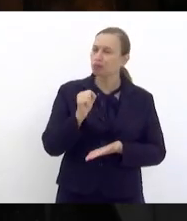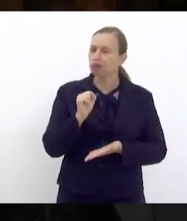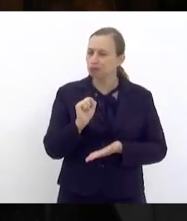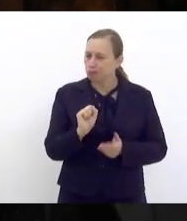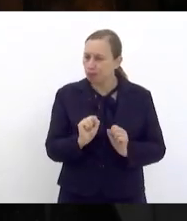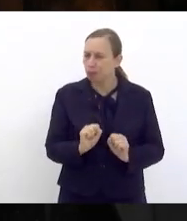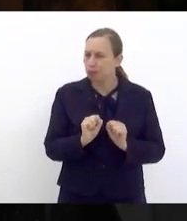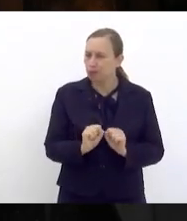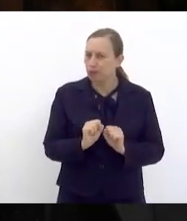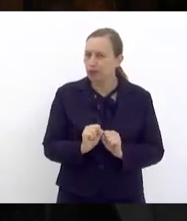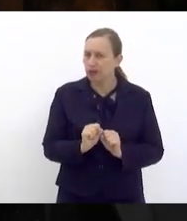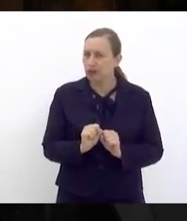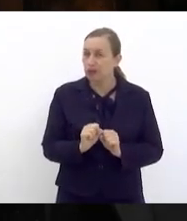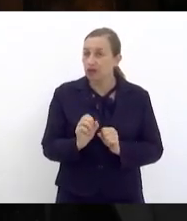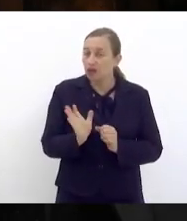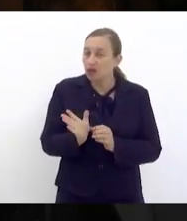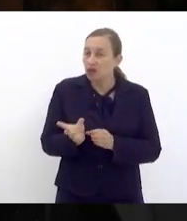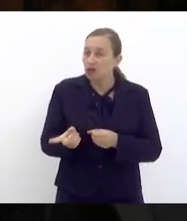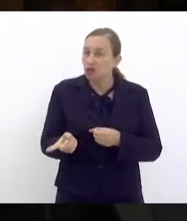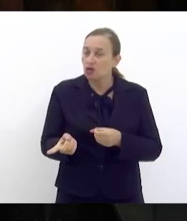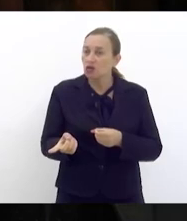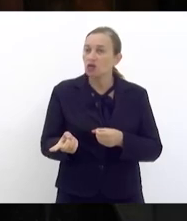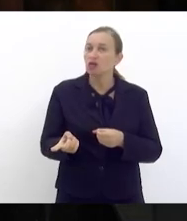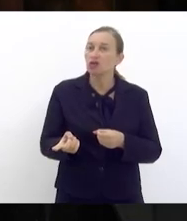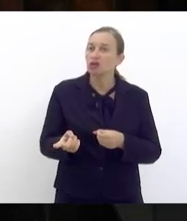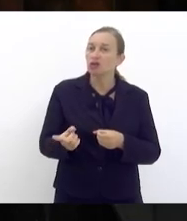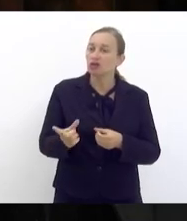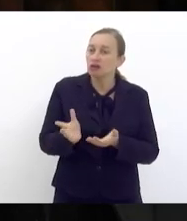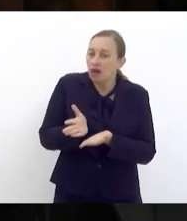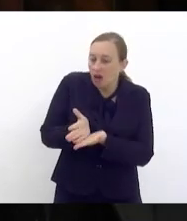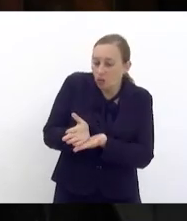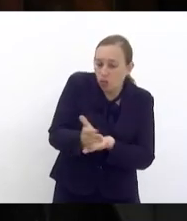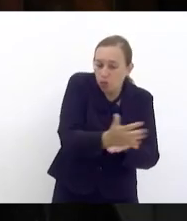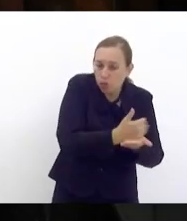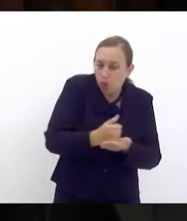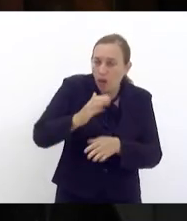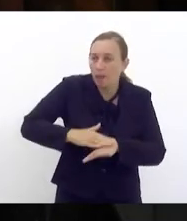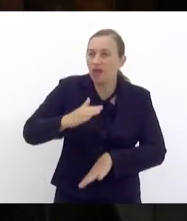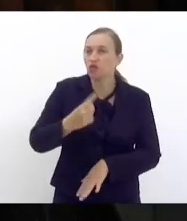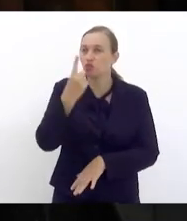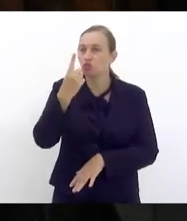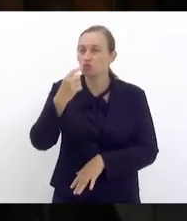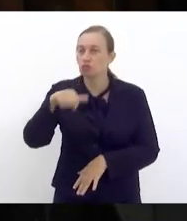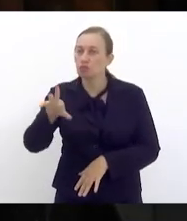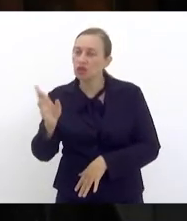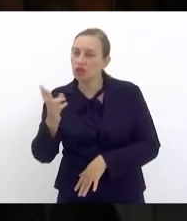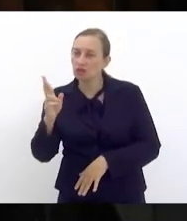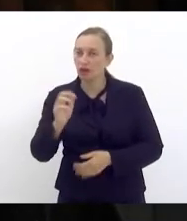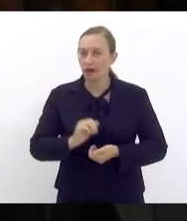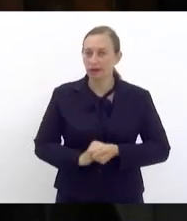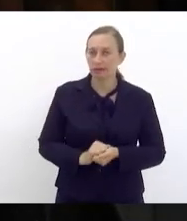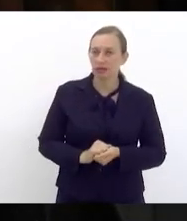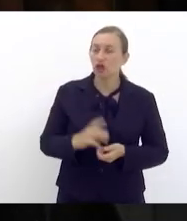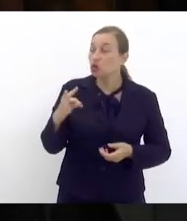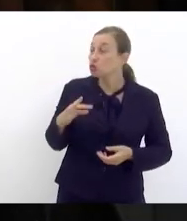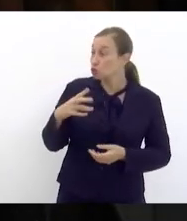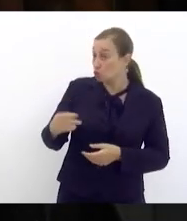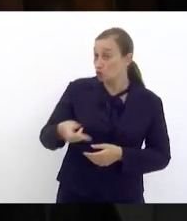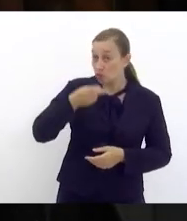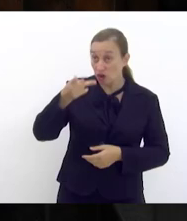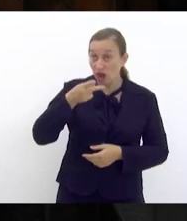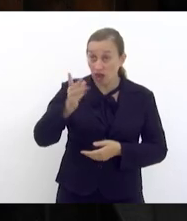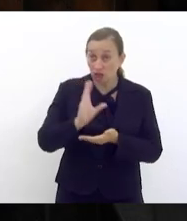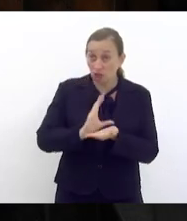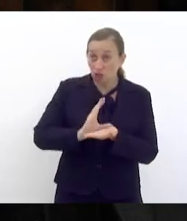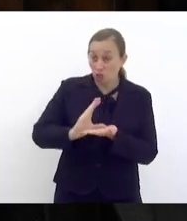quiçá, arrecadar mais 1 bilhão de reais. Dito isso tudo, o orçamento do